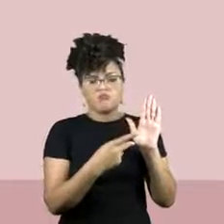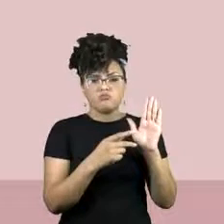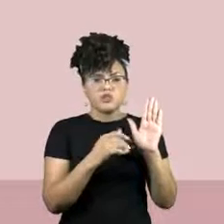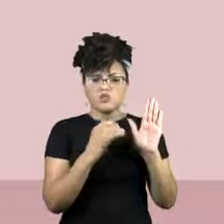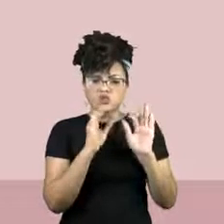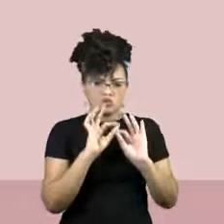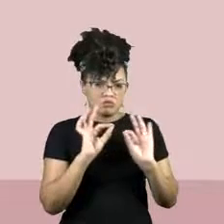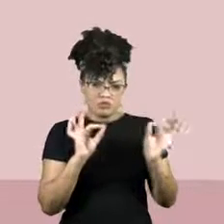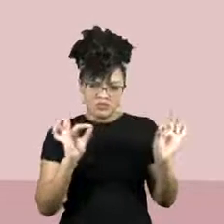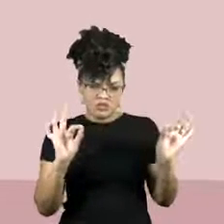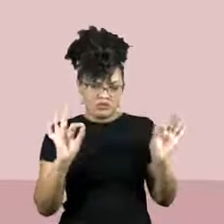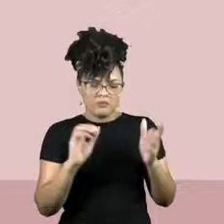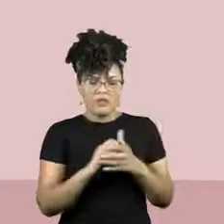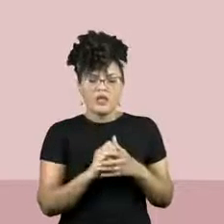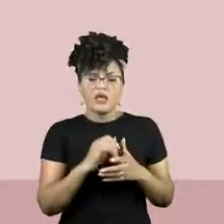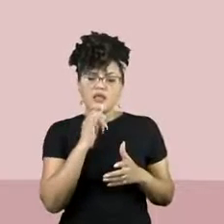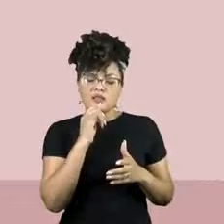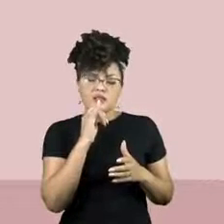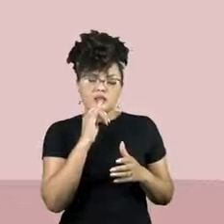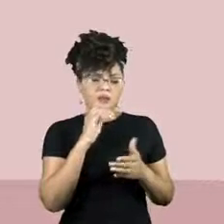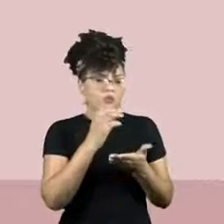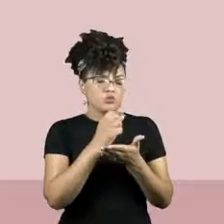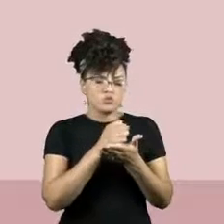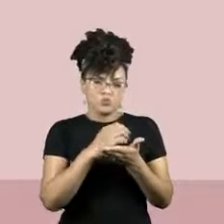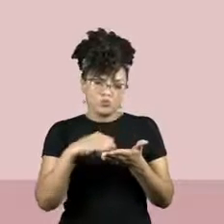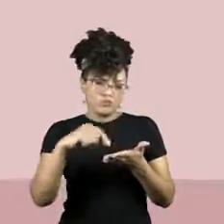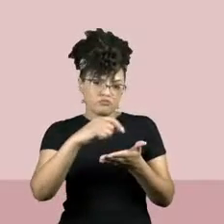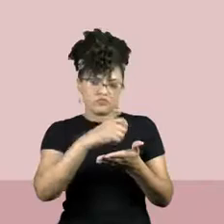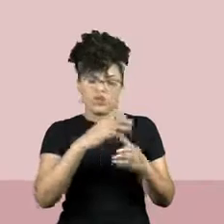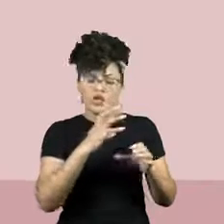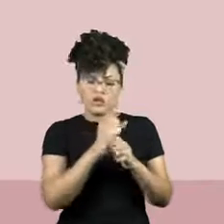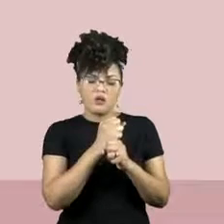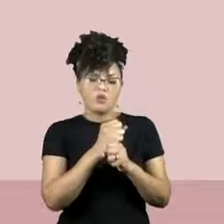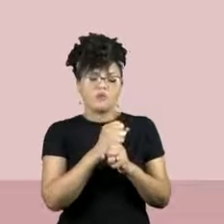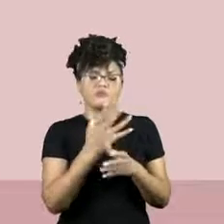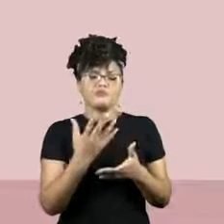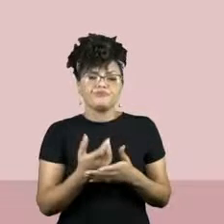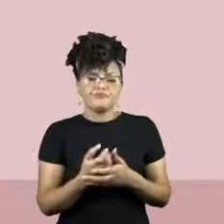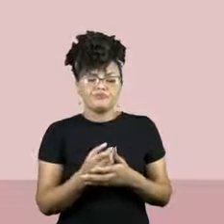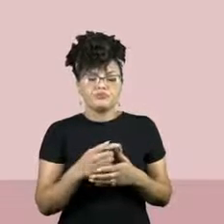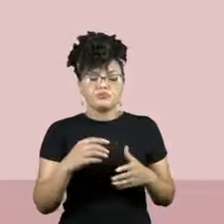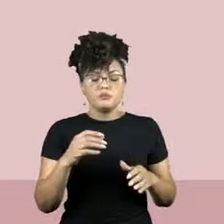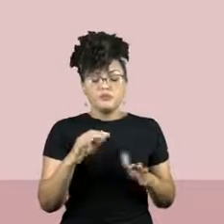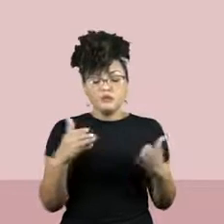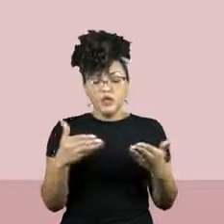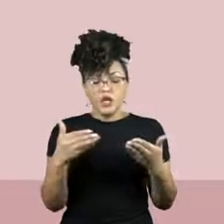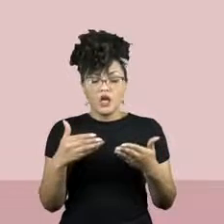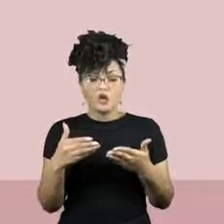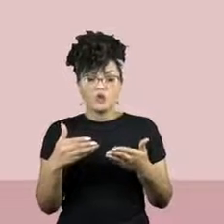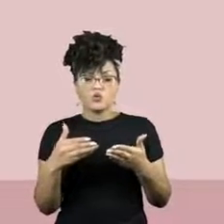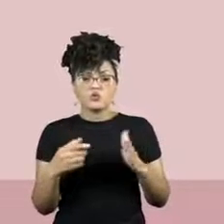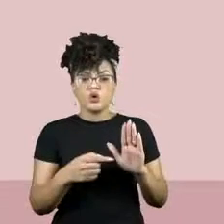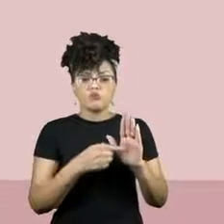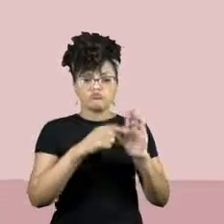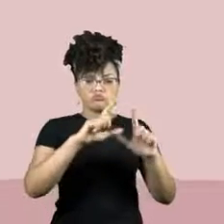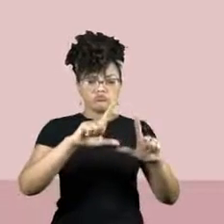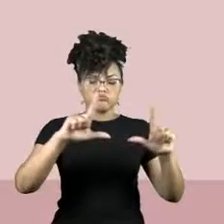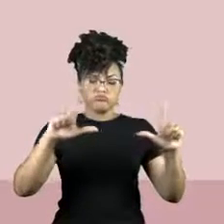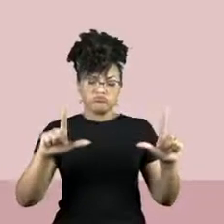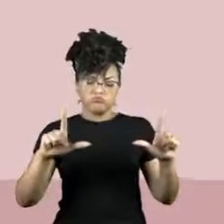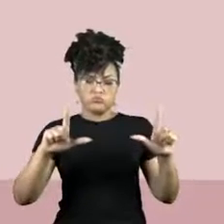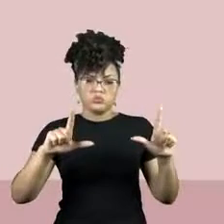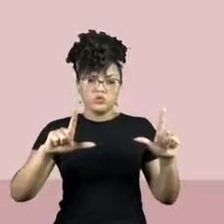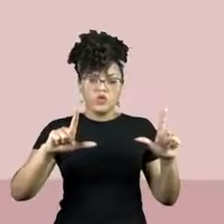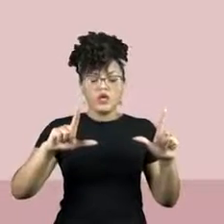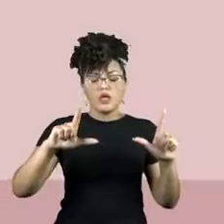exemplo que a gente fez do cálculo manual, tá? Importado, a gente vai ter aqui uma definição das interfaces da seção do talude, e a próxima etapa